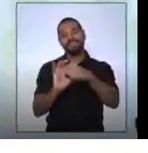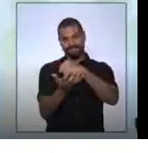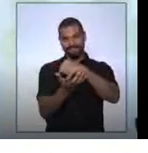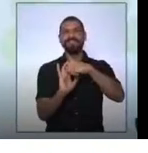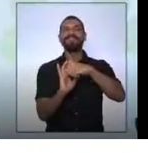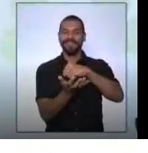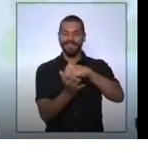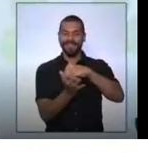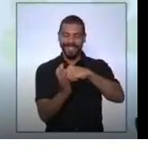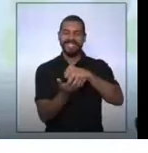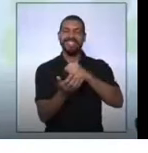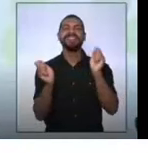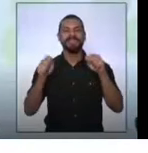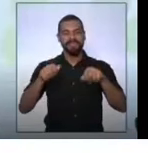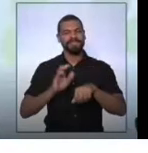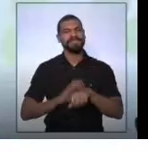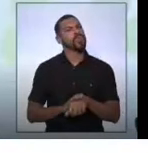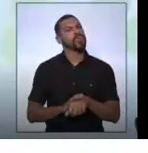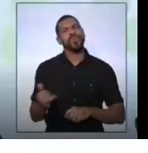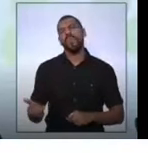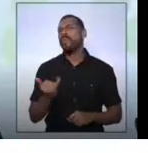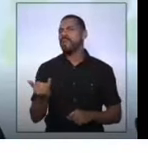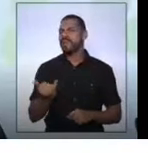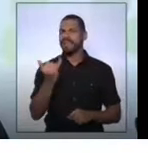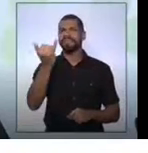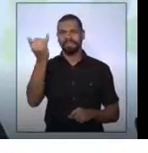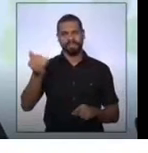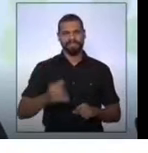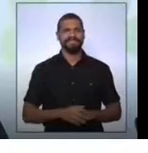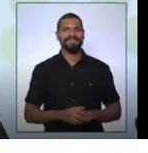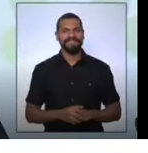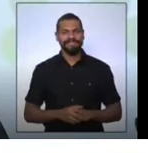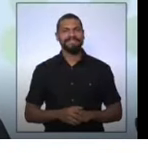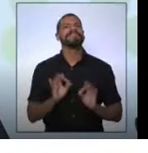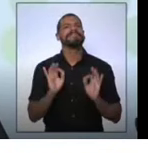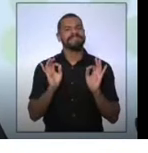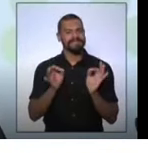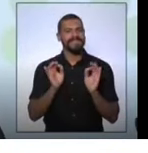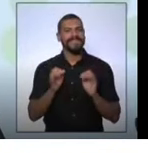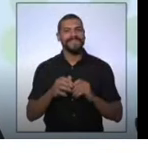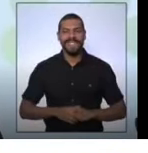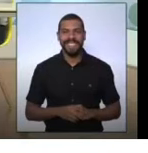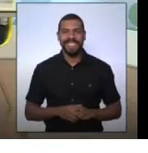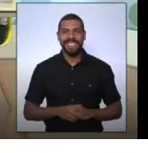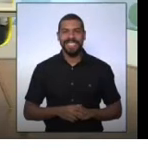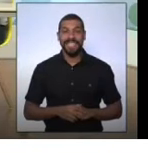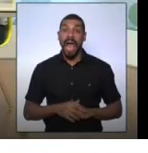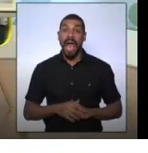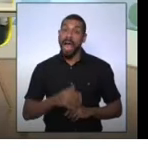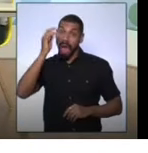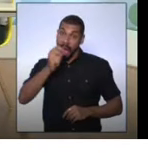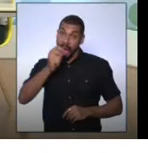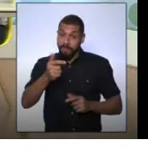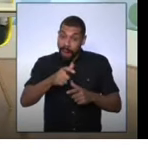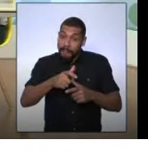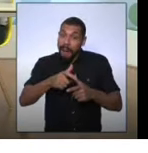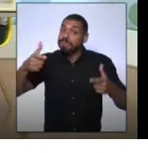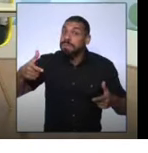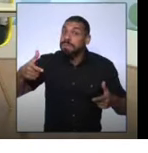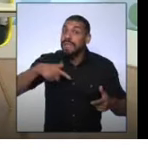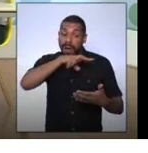do coronavírus, isso. Né, importantíssimo, né, é isto mesmo. Estão lendo pela internet. Estão lendo pela